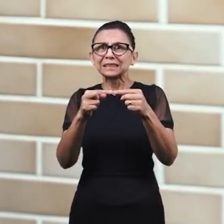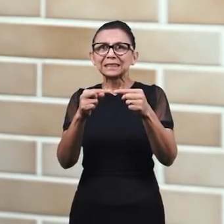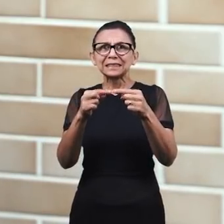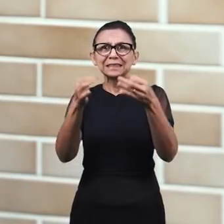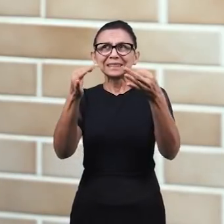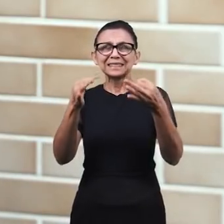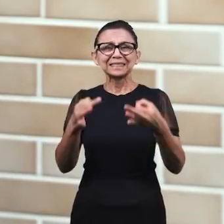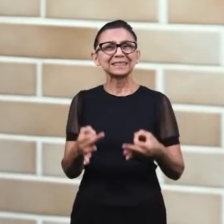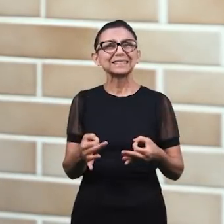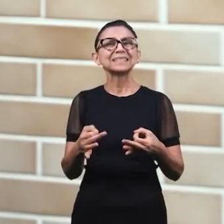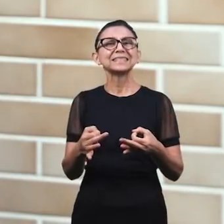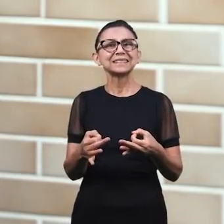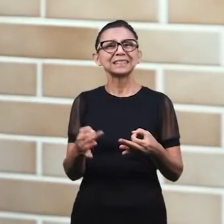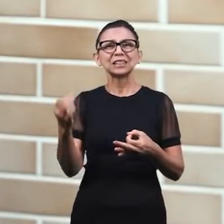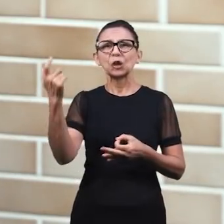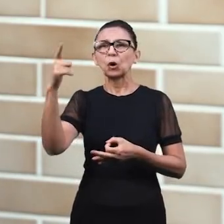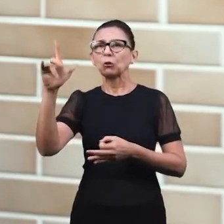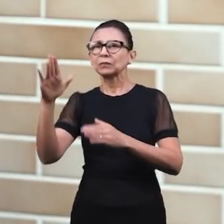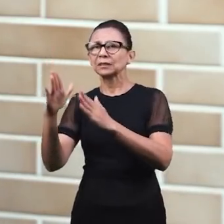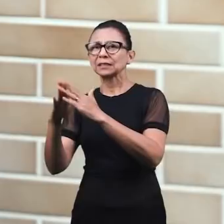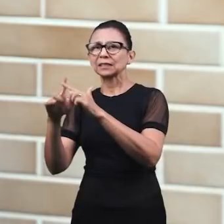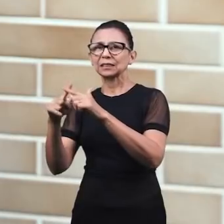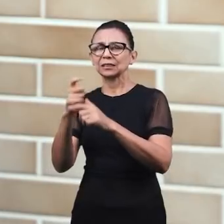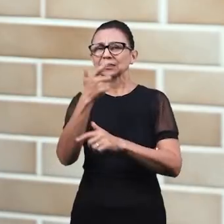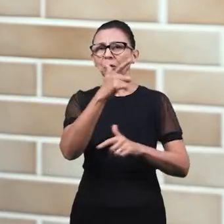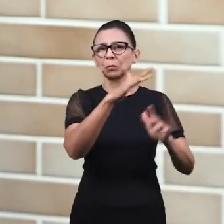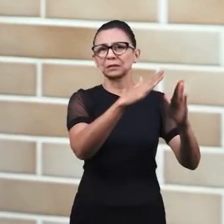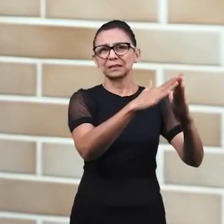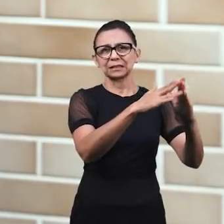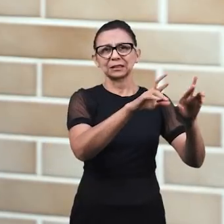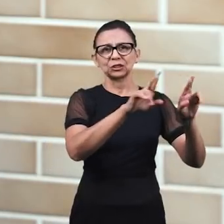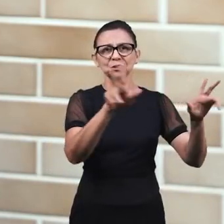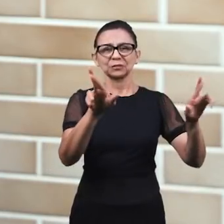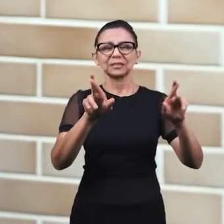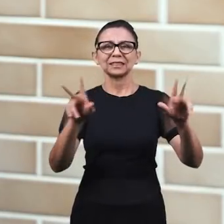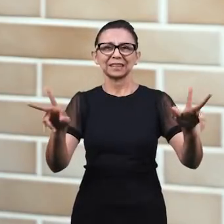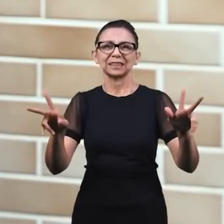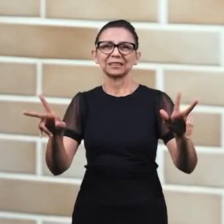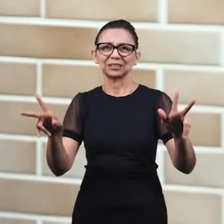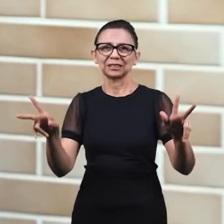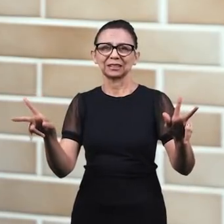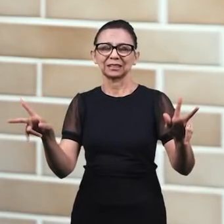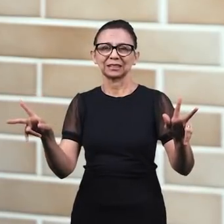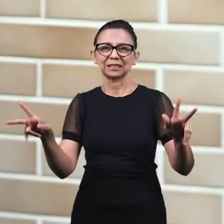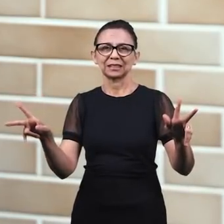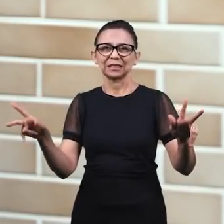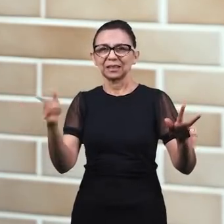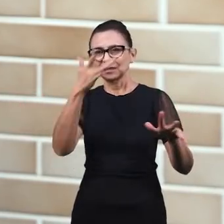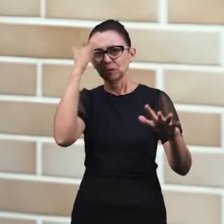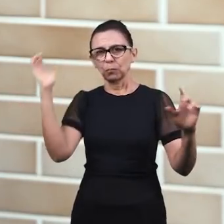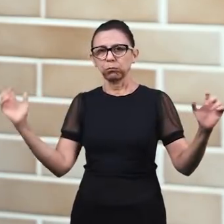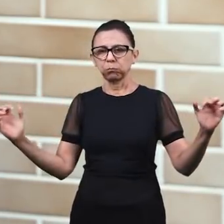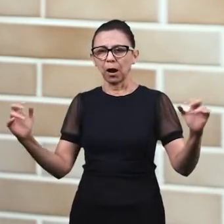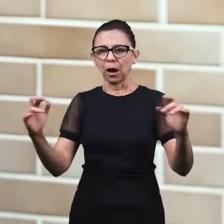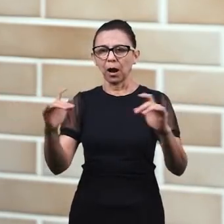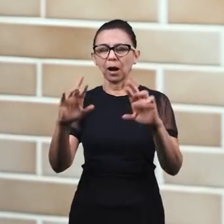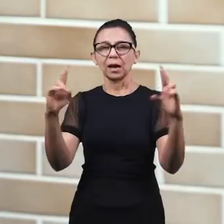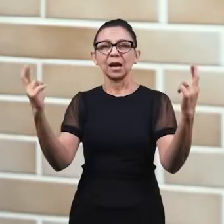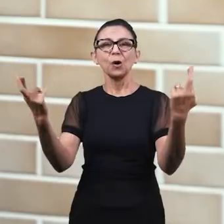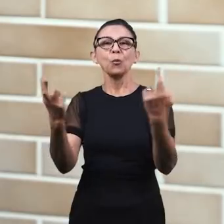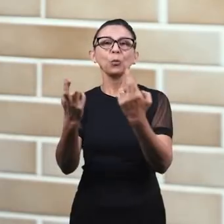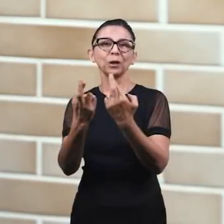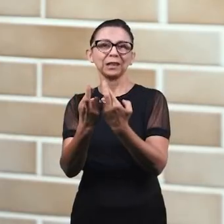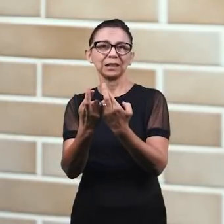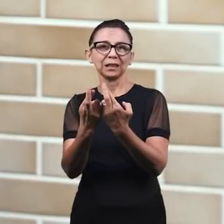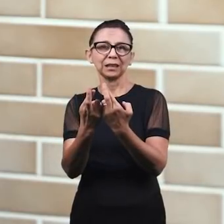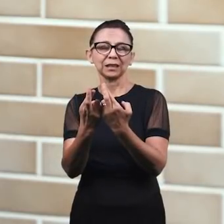muito idênticas de irmãos de uma igreja e irmãos de outras igrejas que fazem parte do grupo que se reúne. Isso realmente